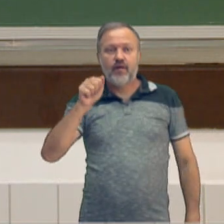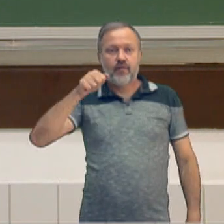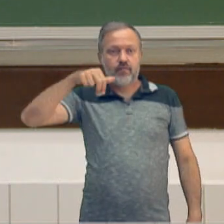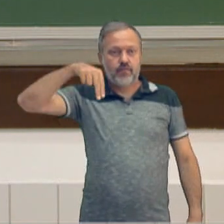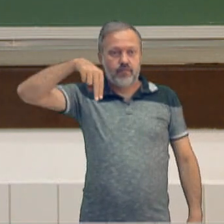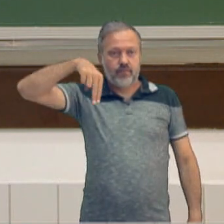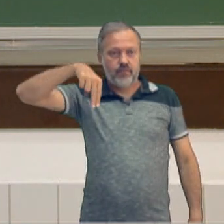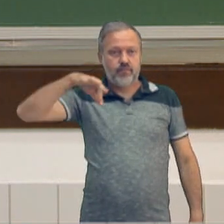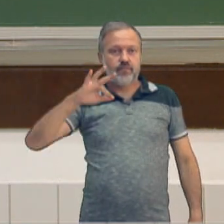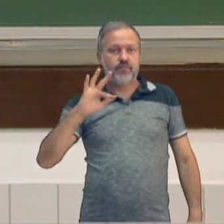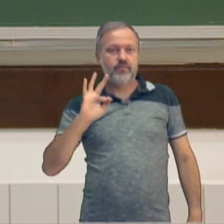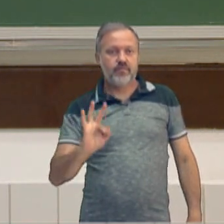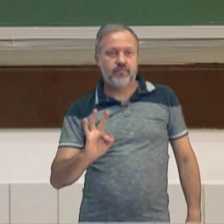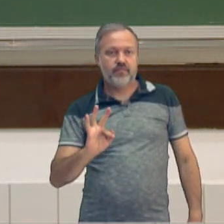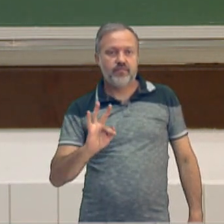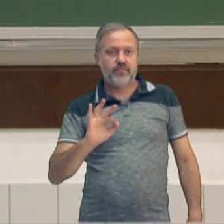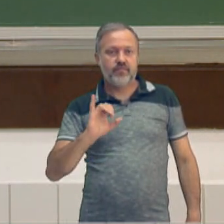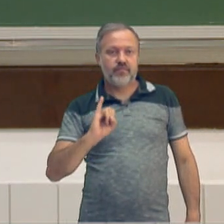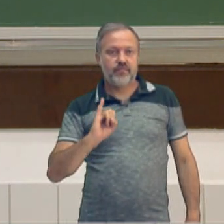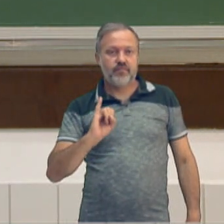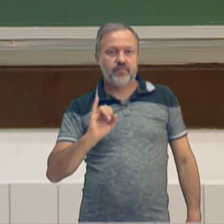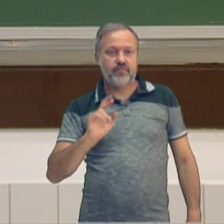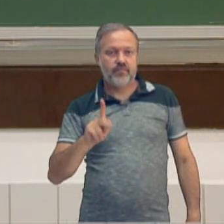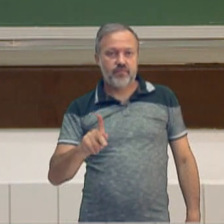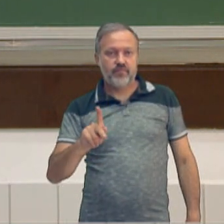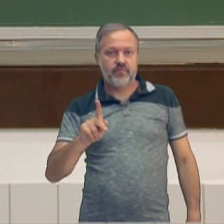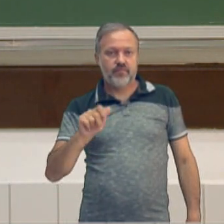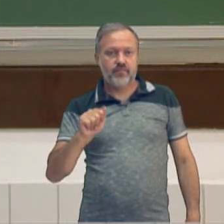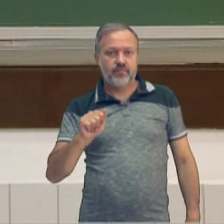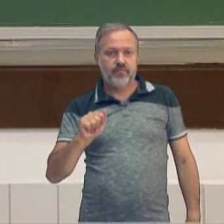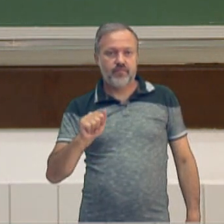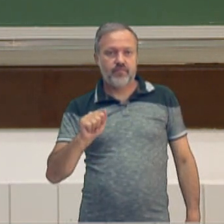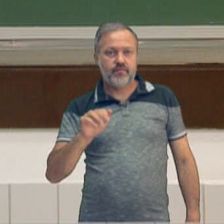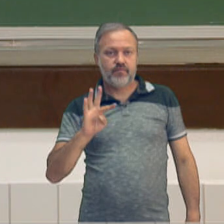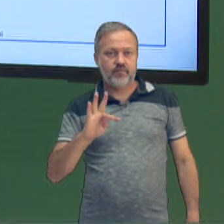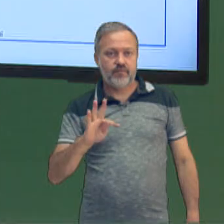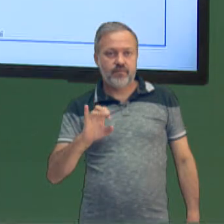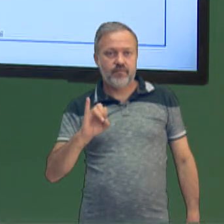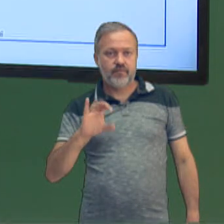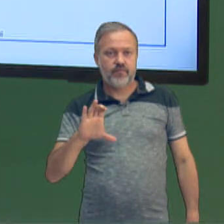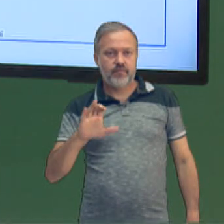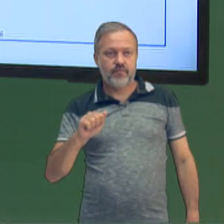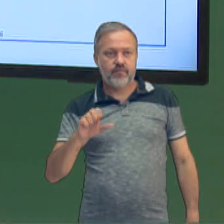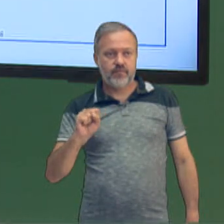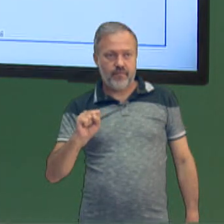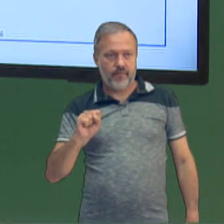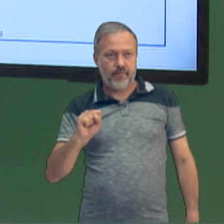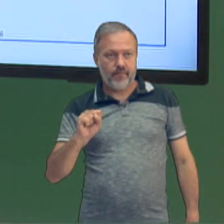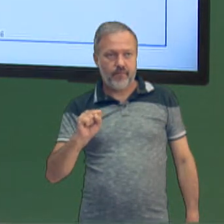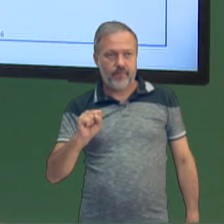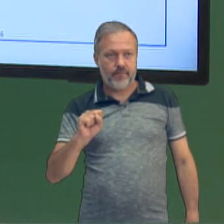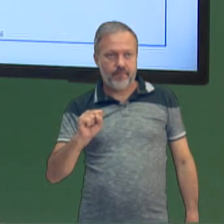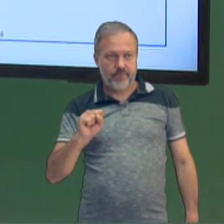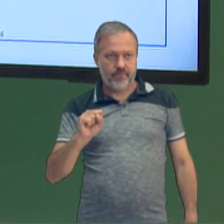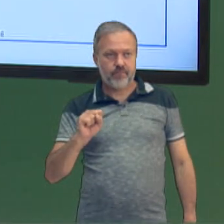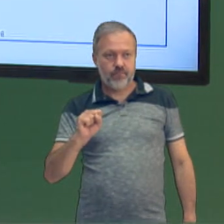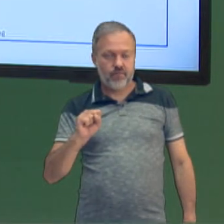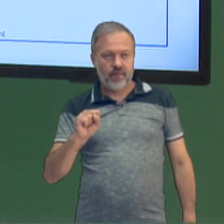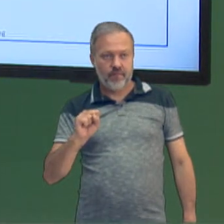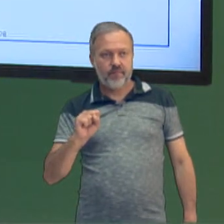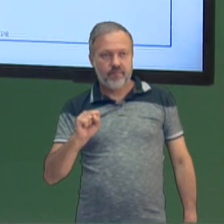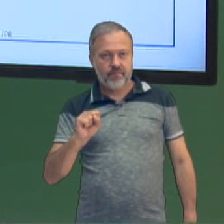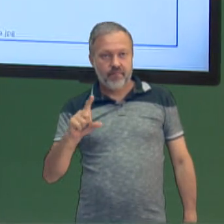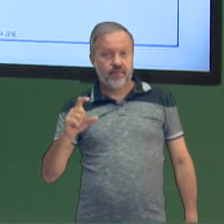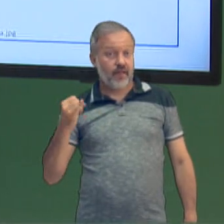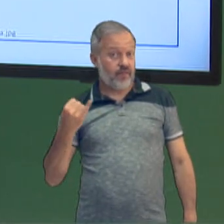significa? Anfipática, que tem uma parte que é hidrofílica e uma parte que é hidrofóbica. Okay? Então, os fosfolipídios são muito